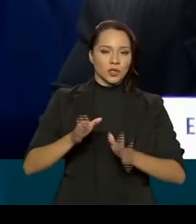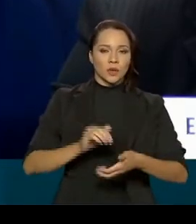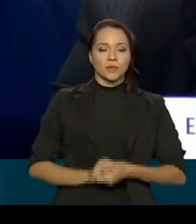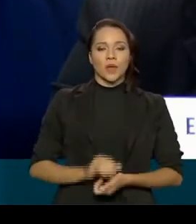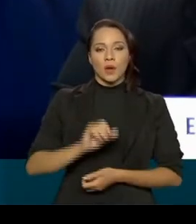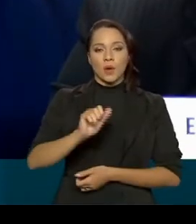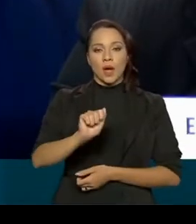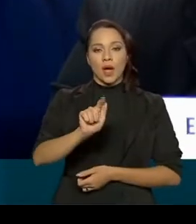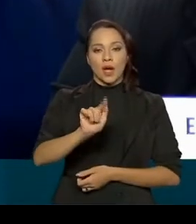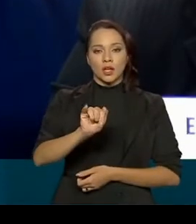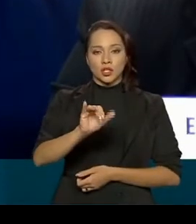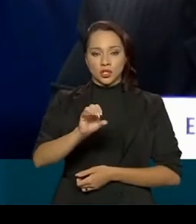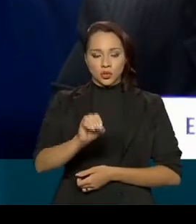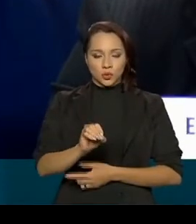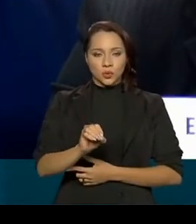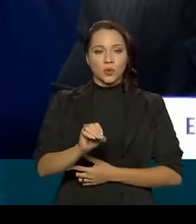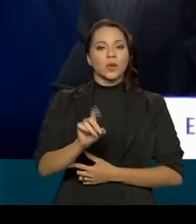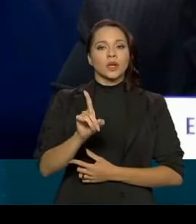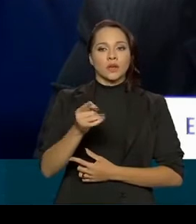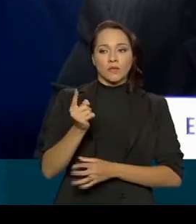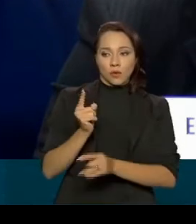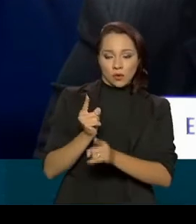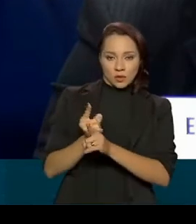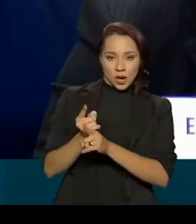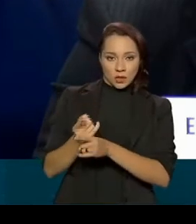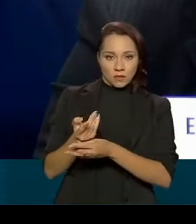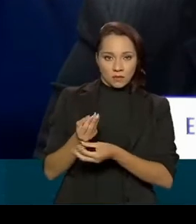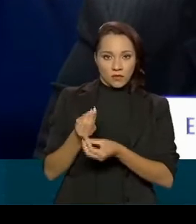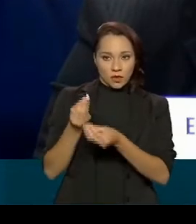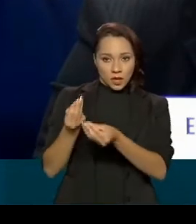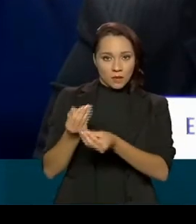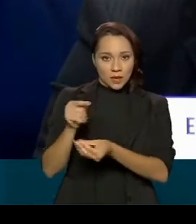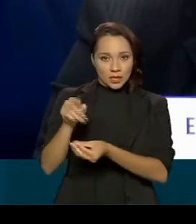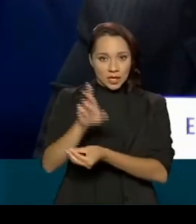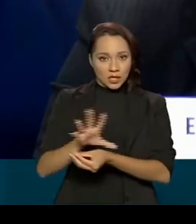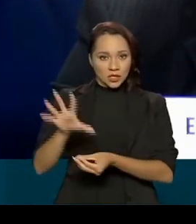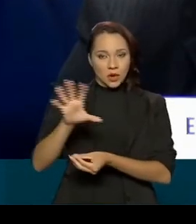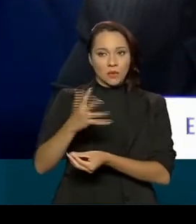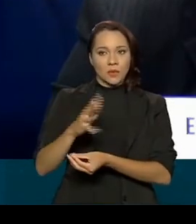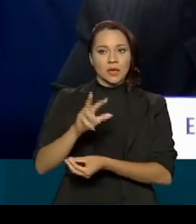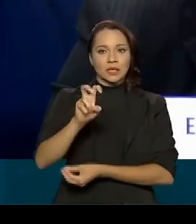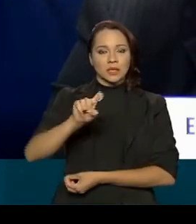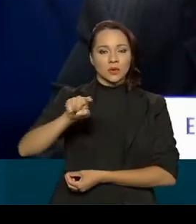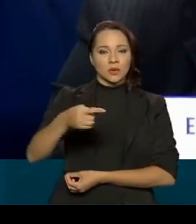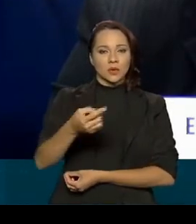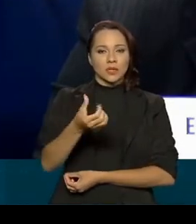ágio que foi encontrado para essas regiões foi um ágio de